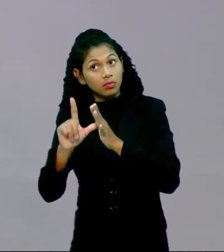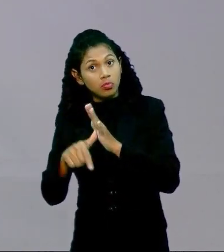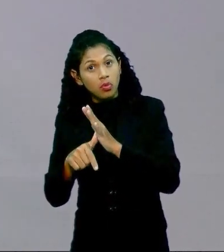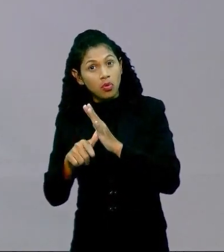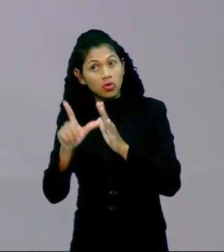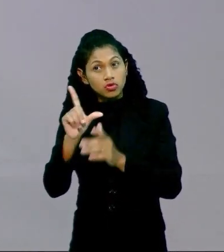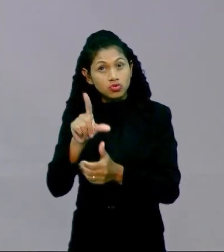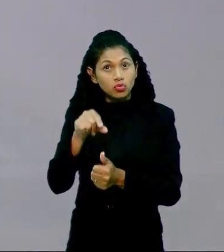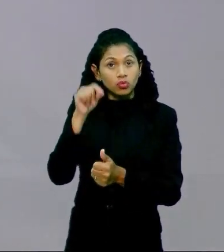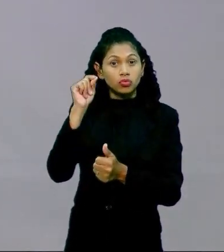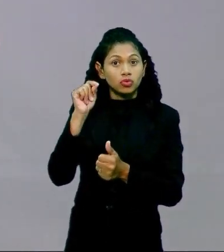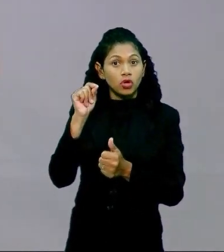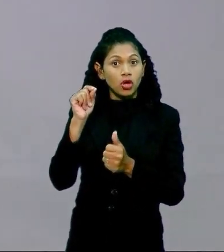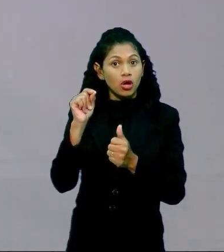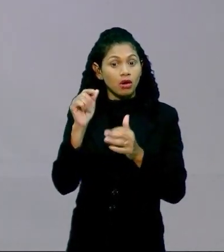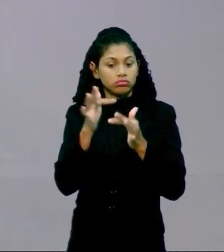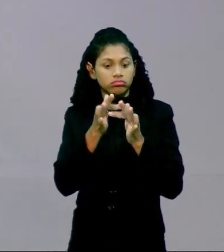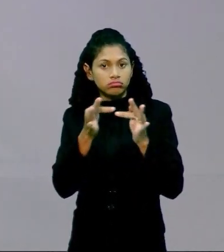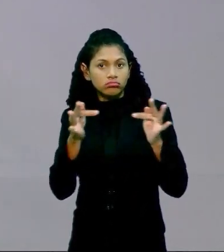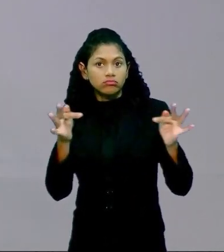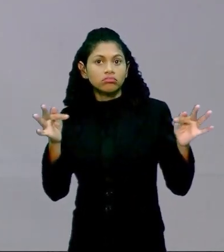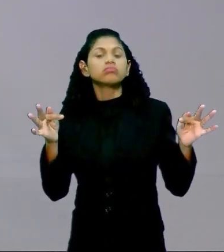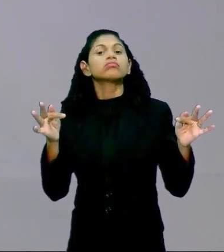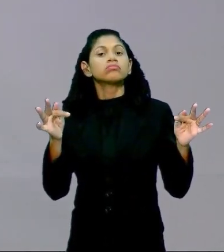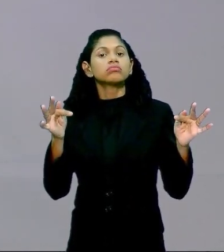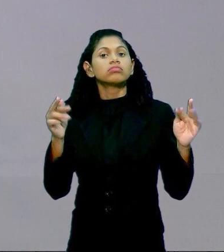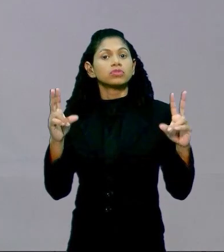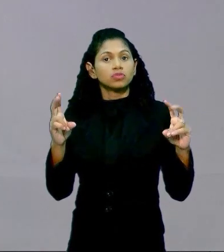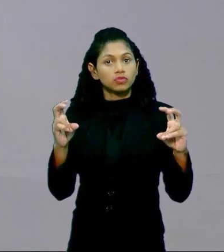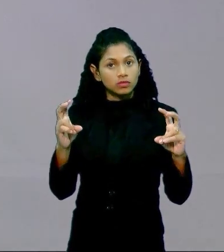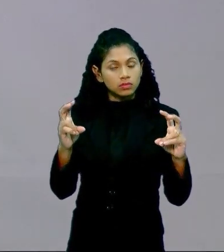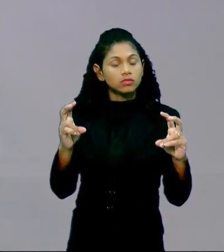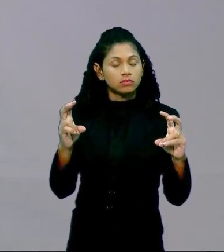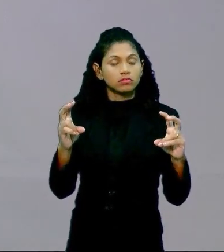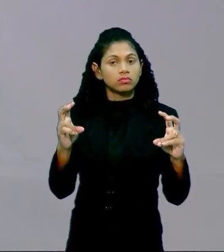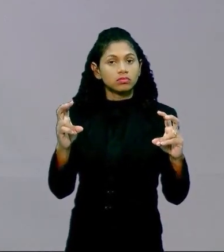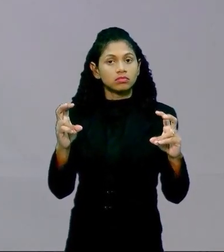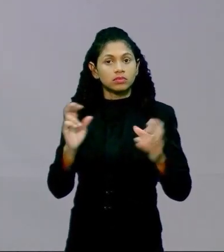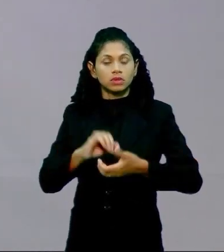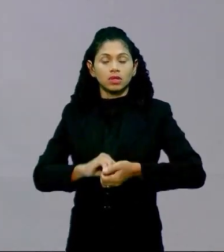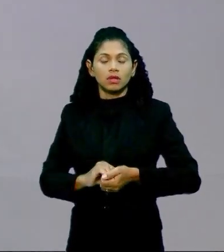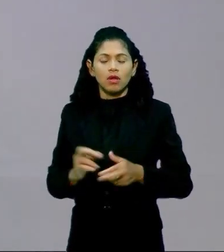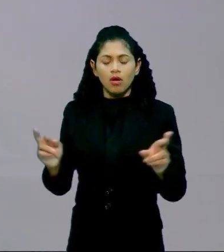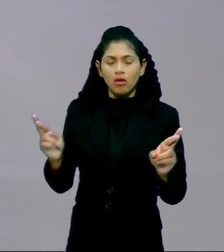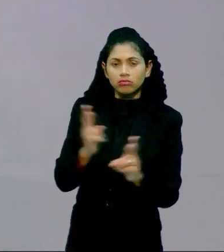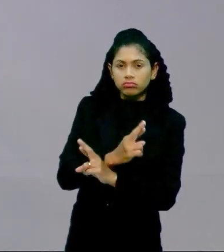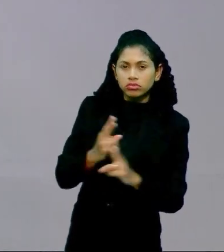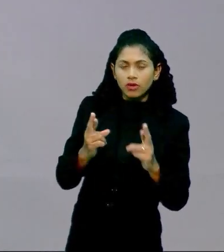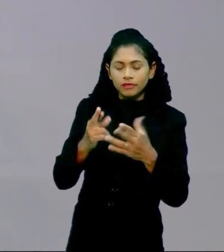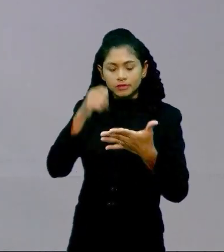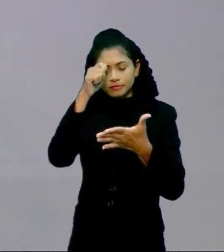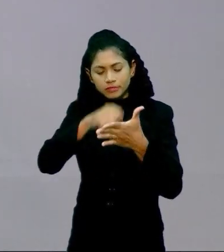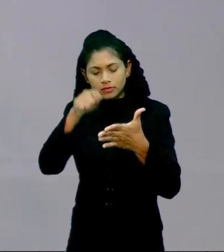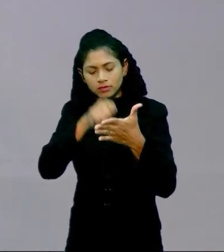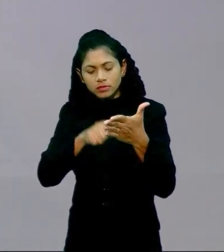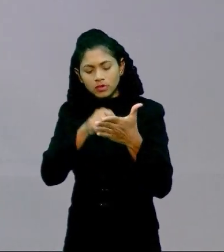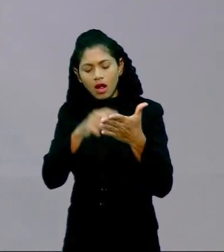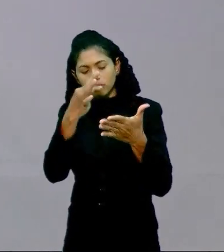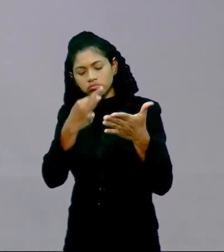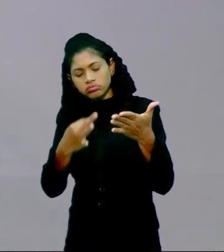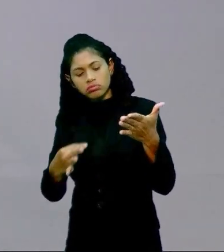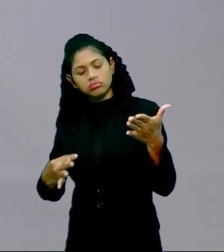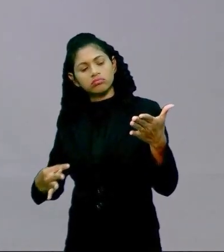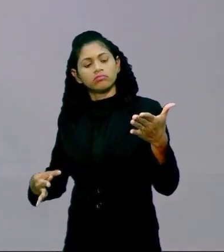você, né, vai ali criando o texto, né, estabelecendo a relação, as ideias, tá?